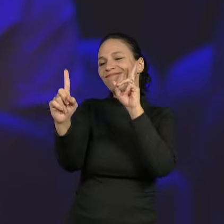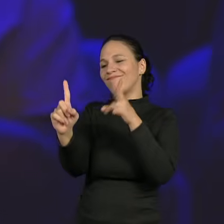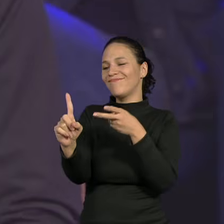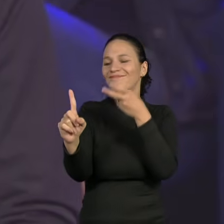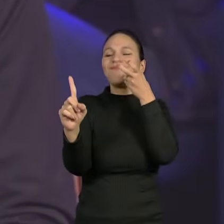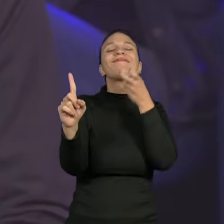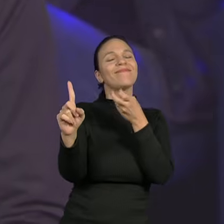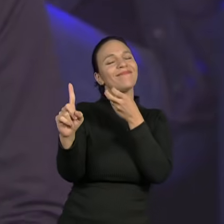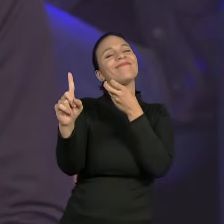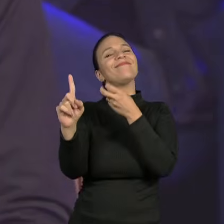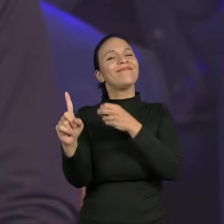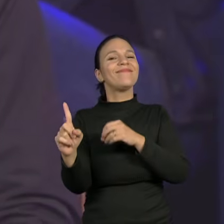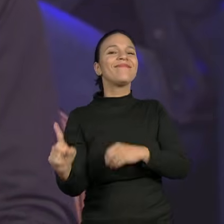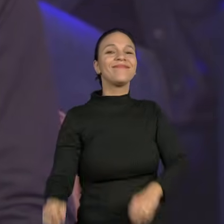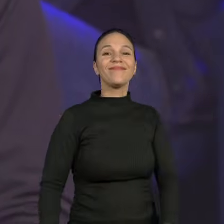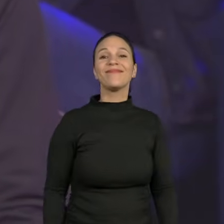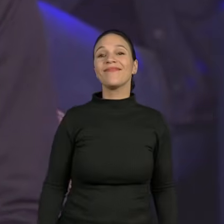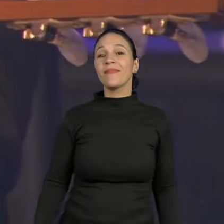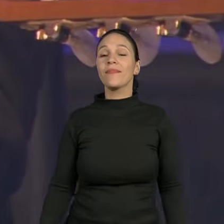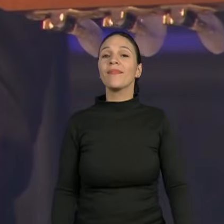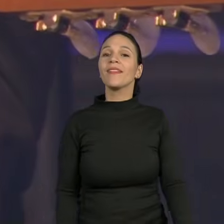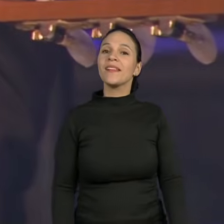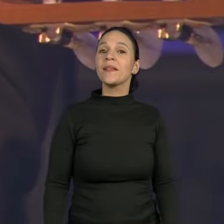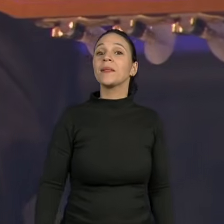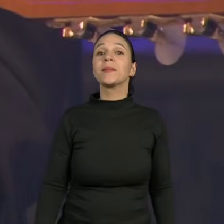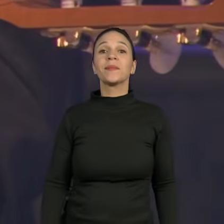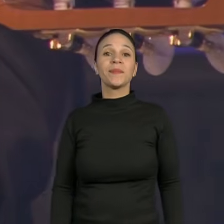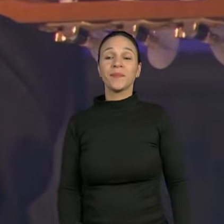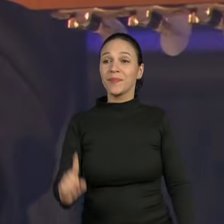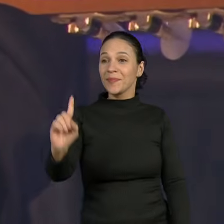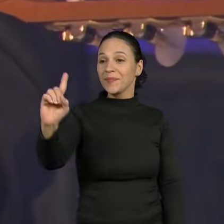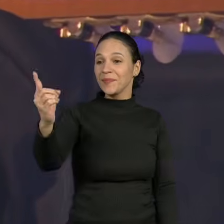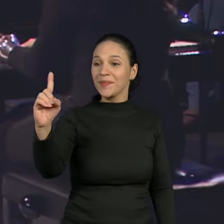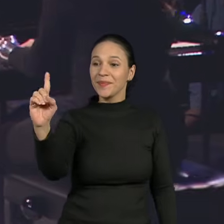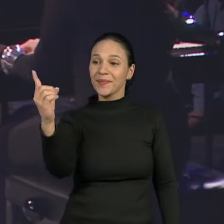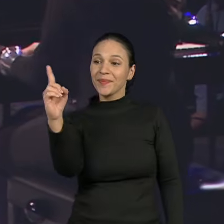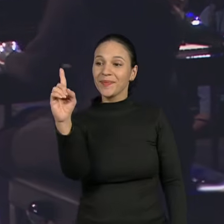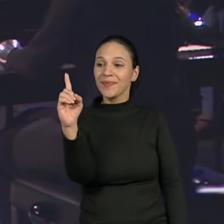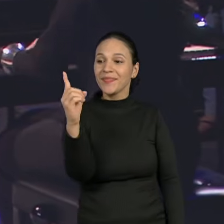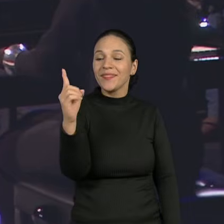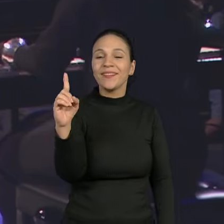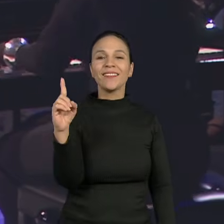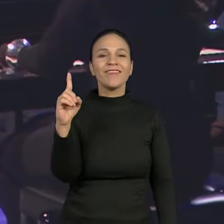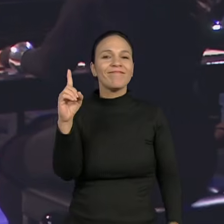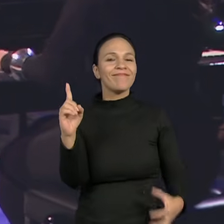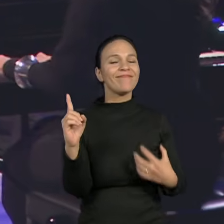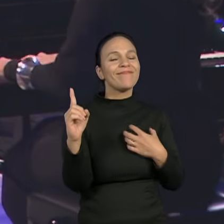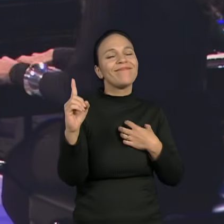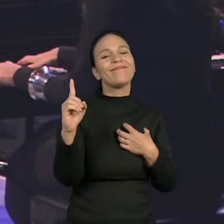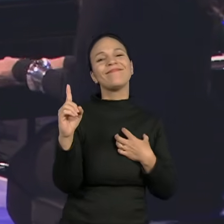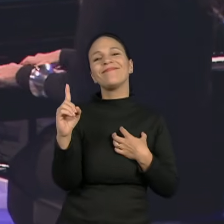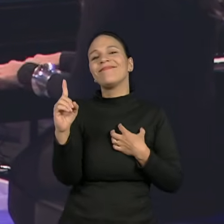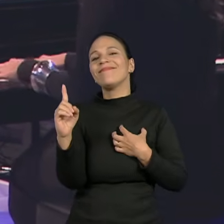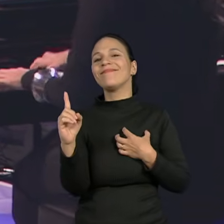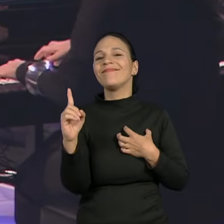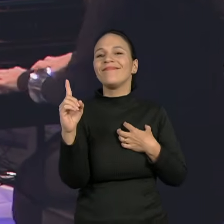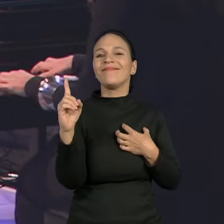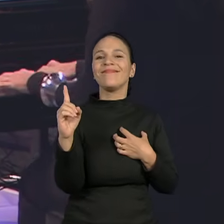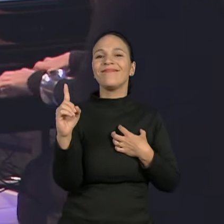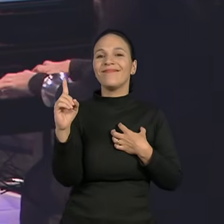eu já escuto os teus sinais. Tu vens,